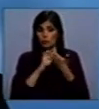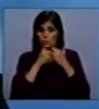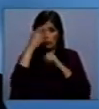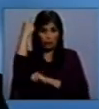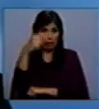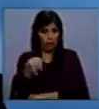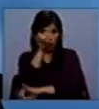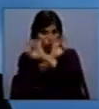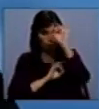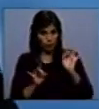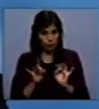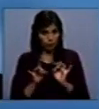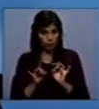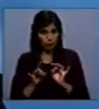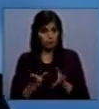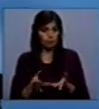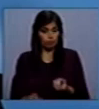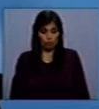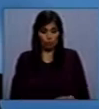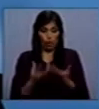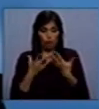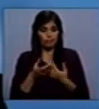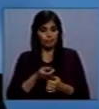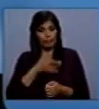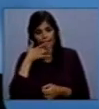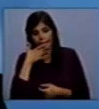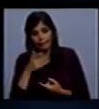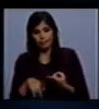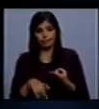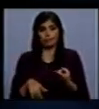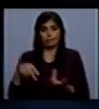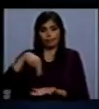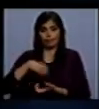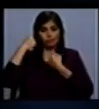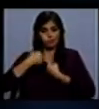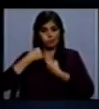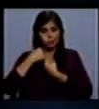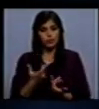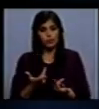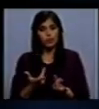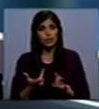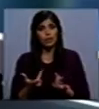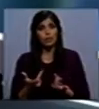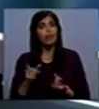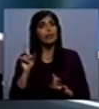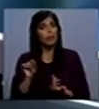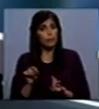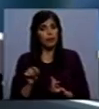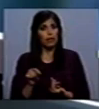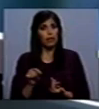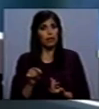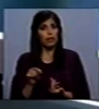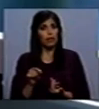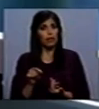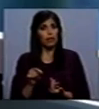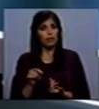europa do sul como o surgimento dos populismos não é dos extremismos também também então não ser